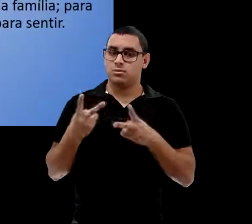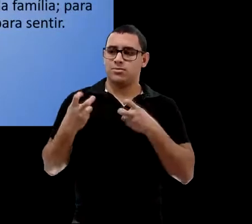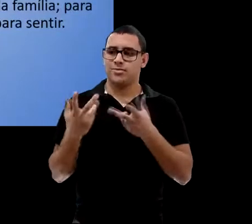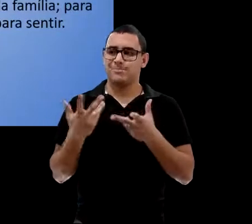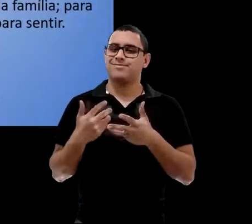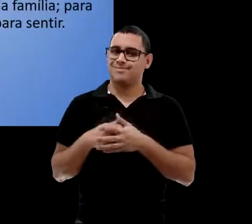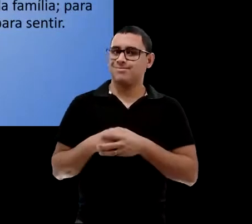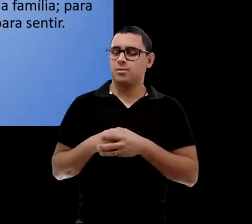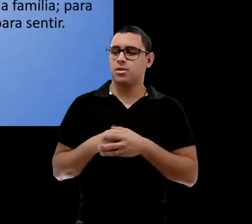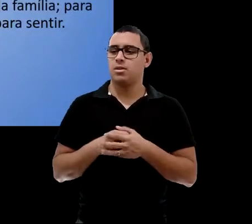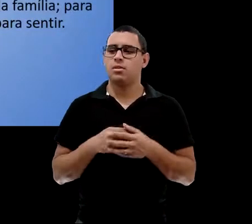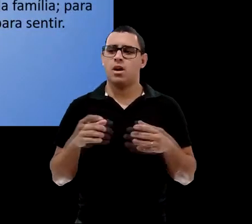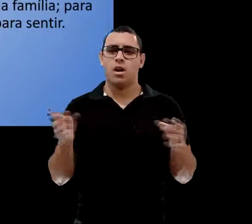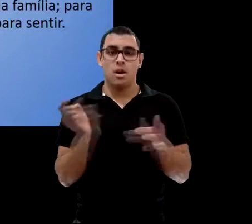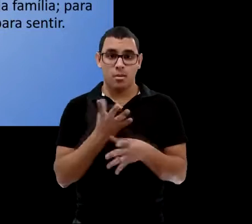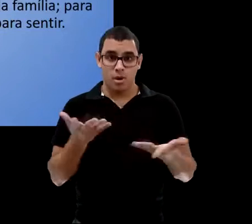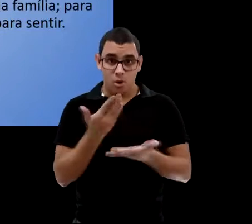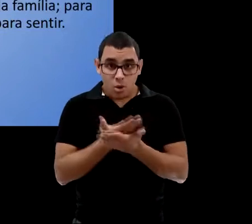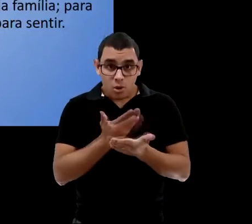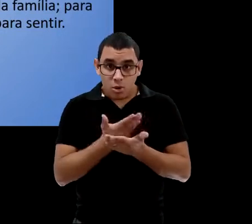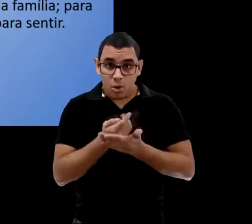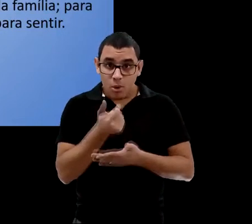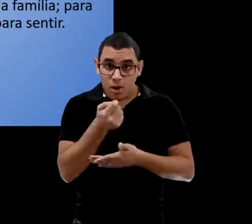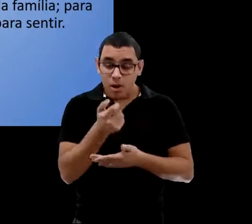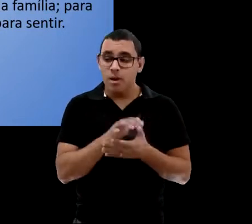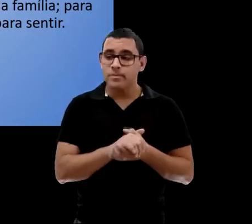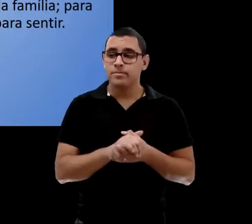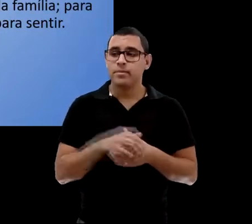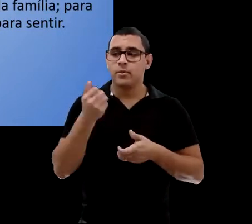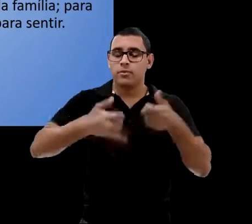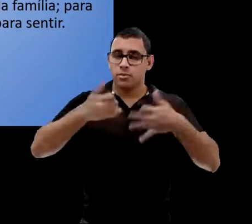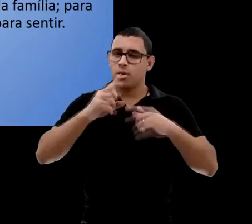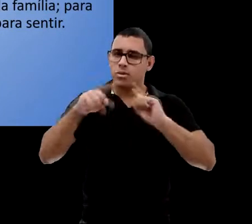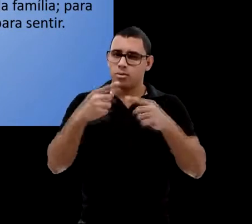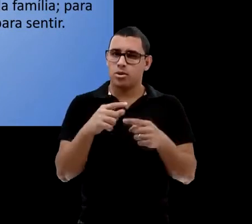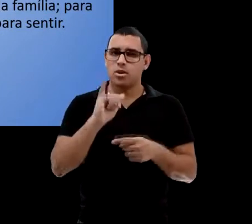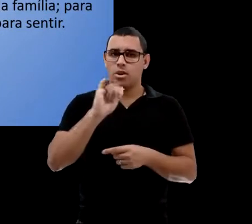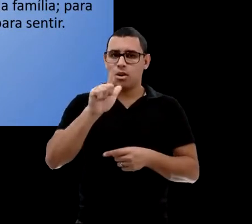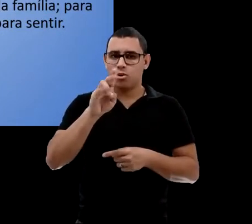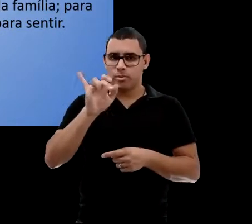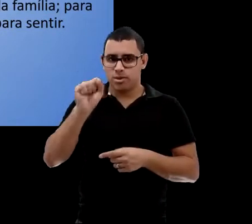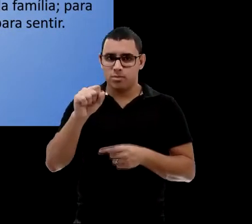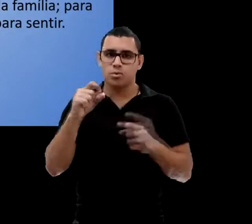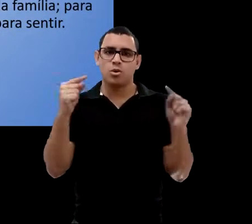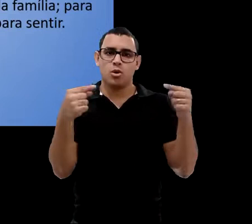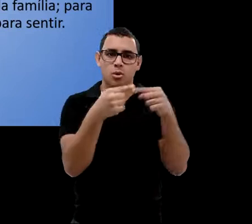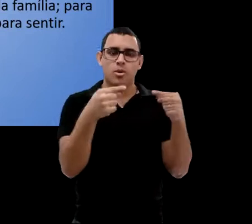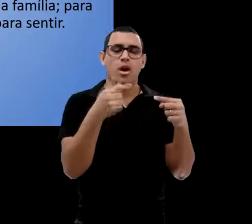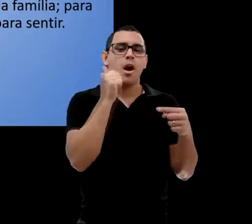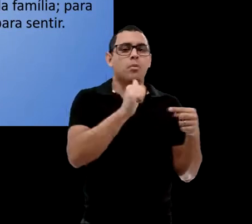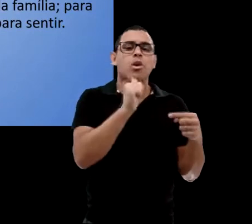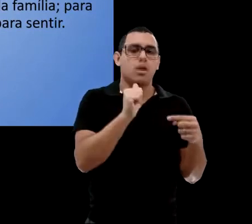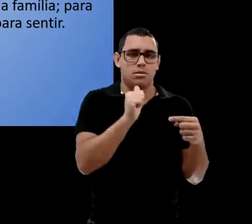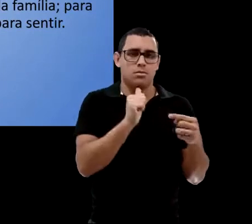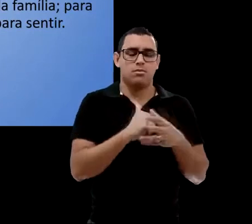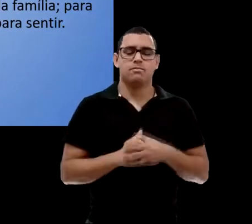bastante perseguidos, tá bem? E para a gente encerrar esse primeiro momento dessa aula, vamos falar um pouco mais sobre o iluminismo depois, vamos falar dessa relação entre o